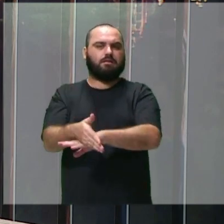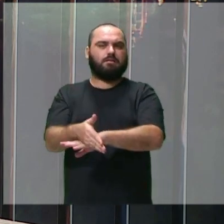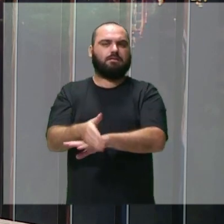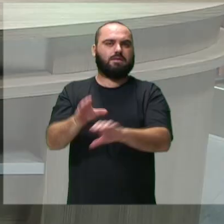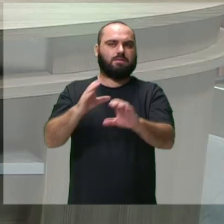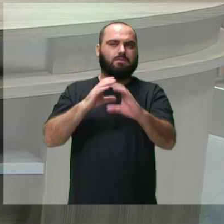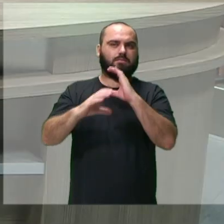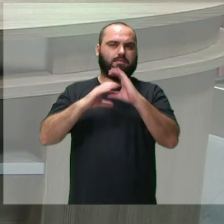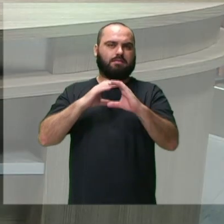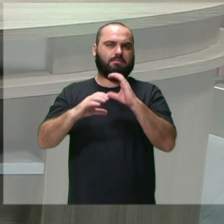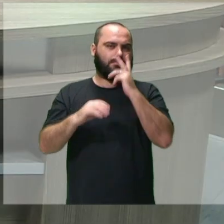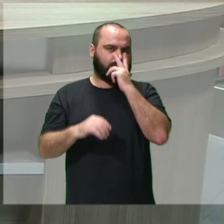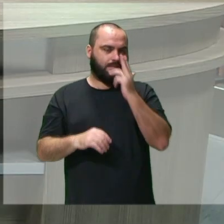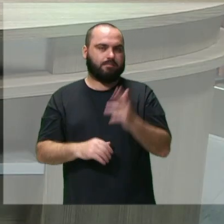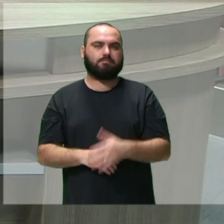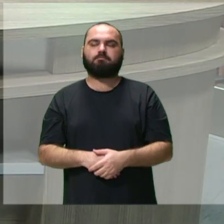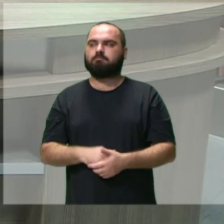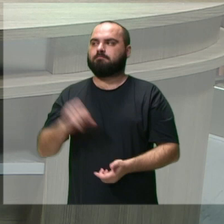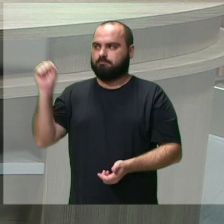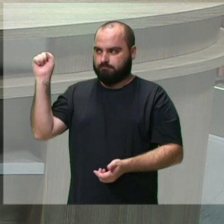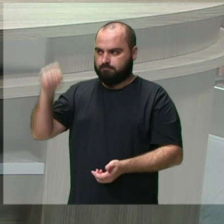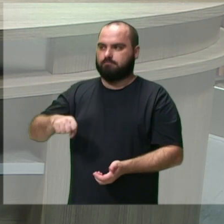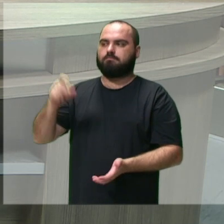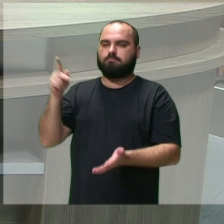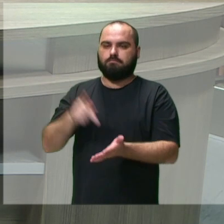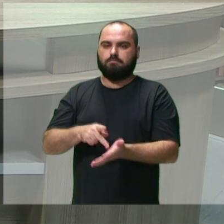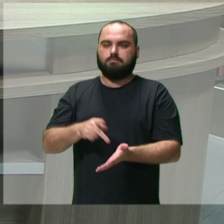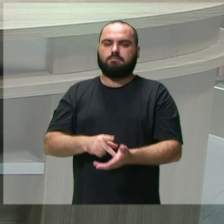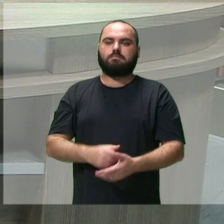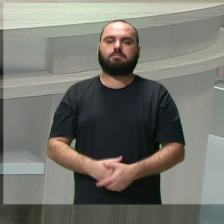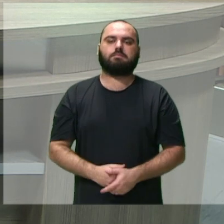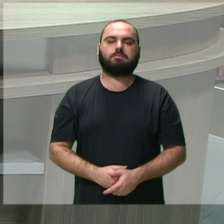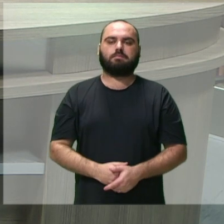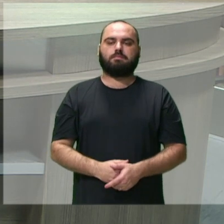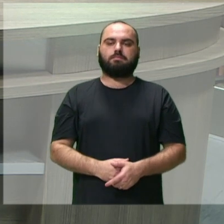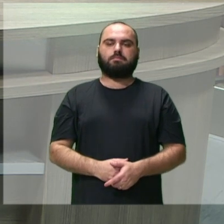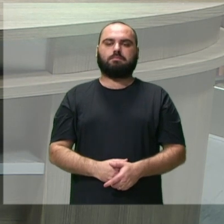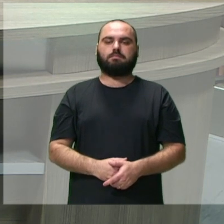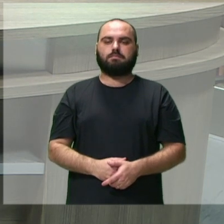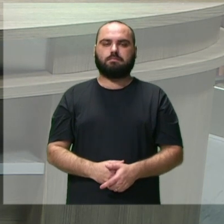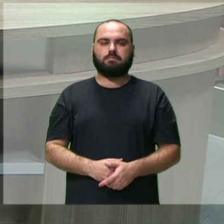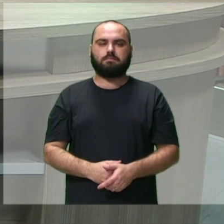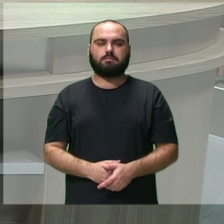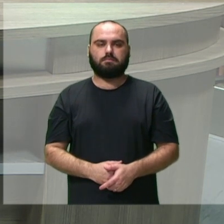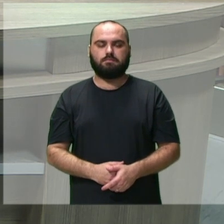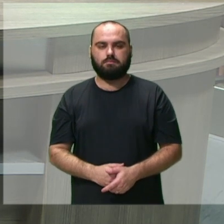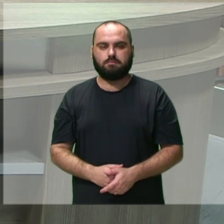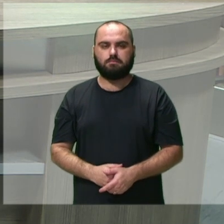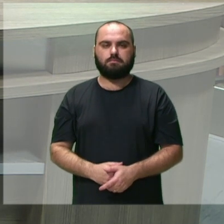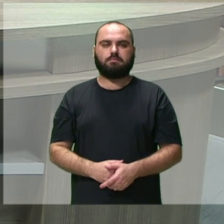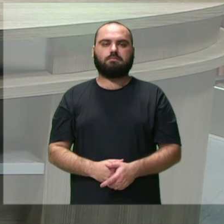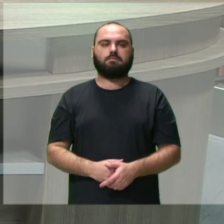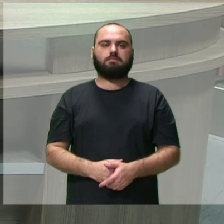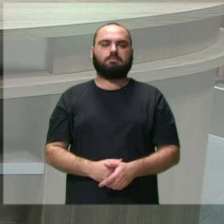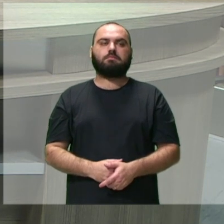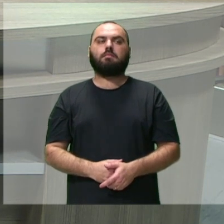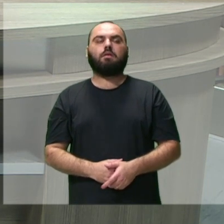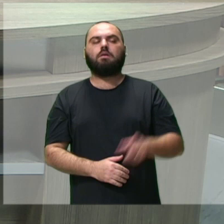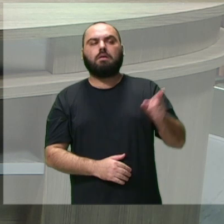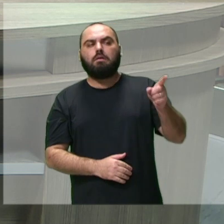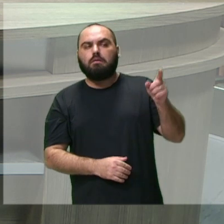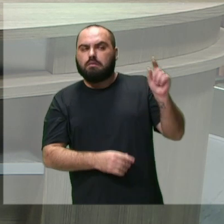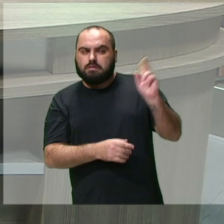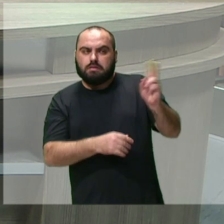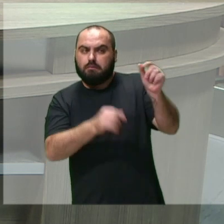andar. E essa é reiterado, você faz isso com